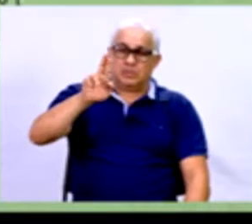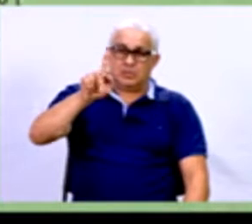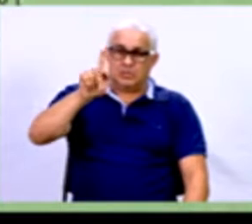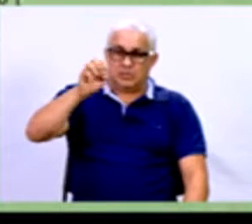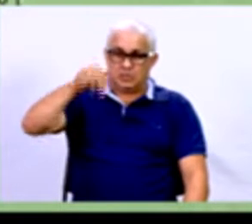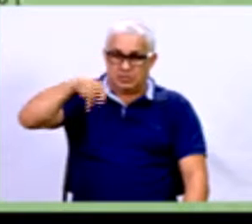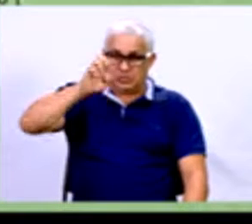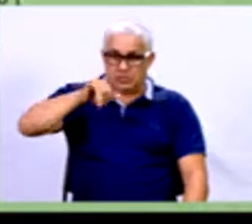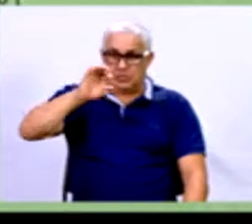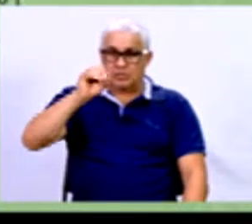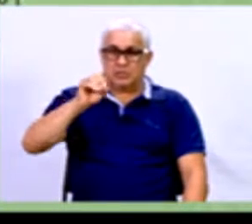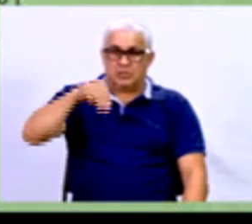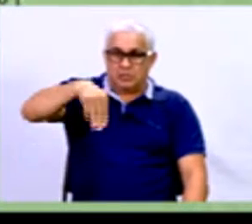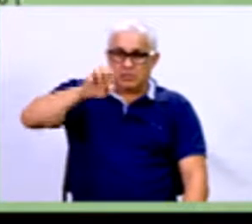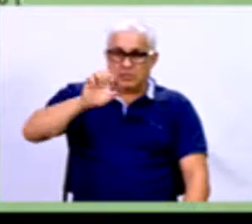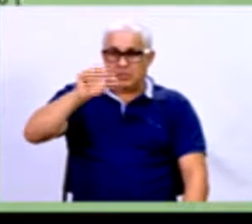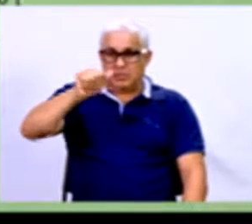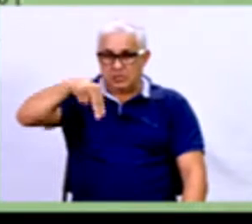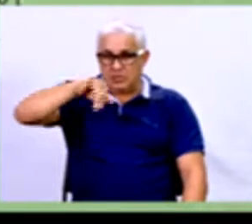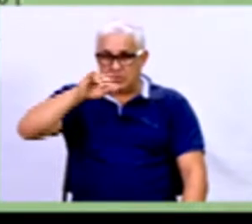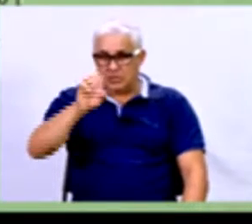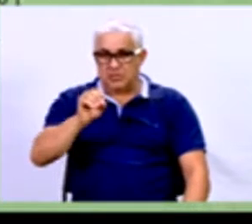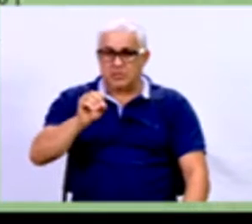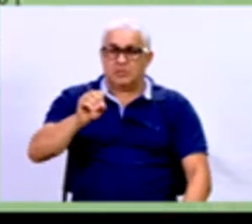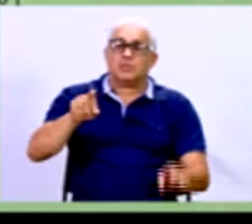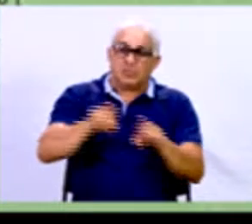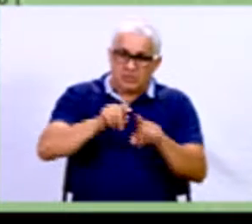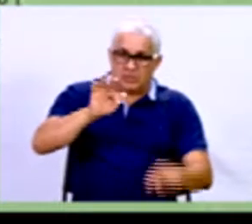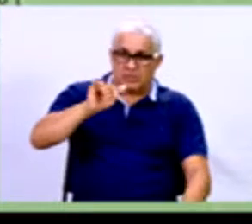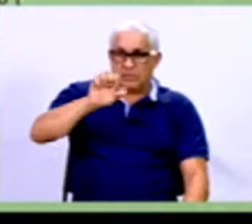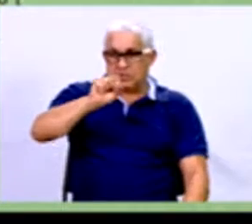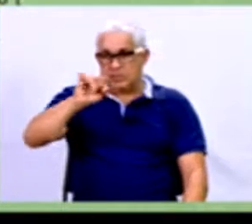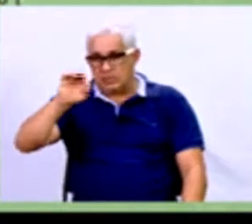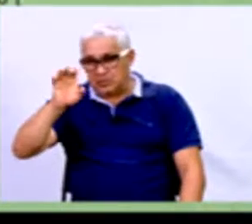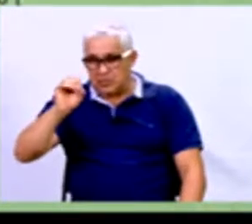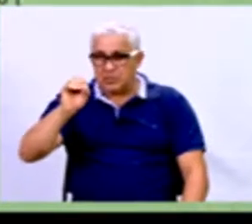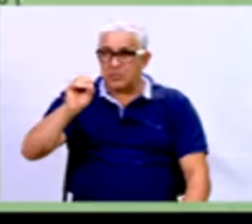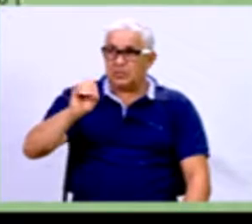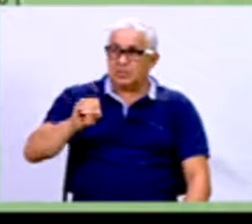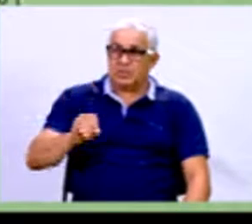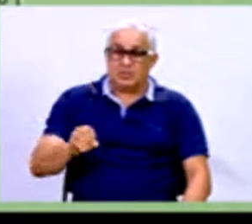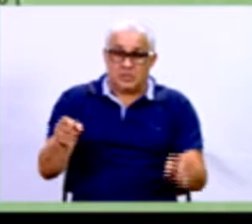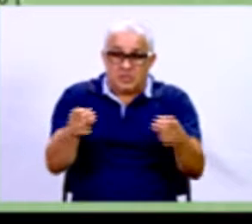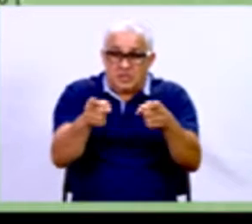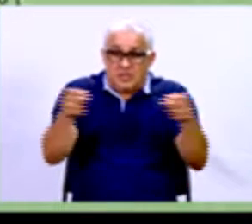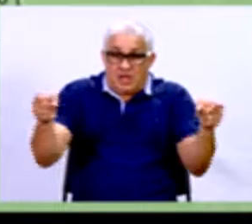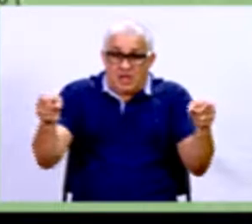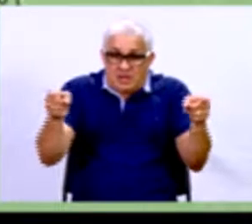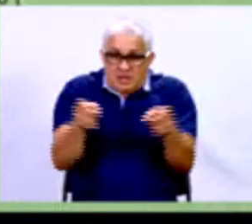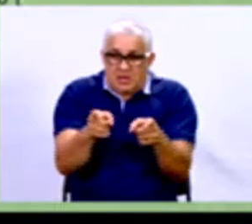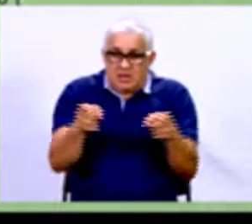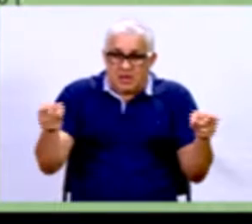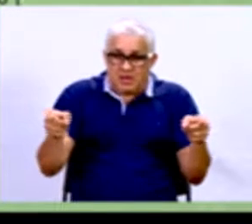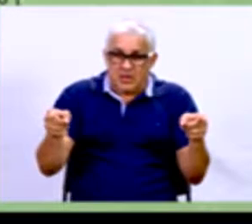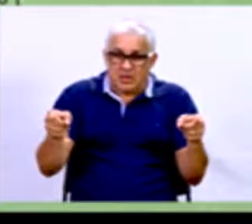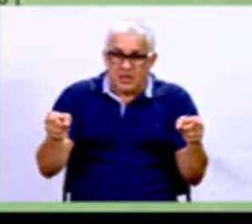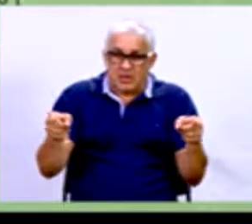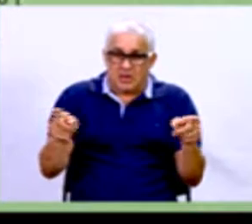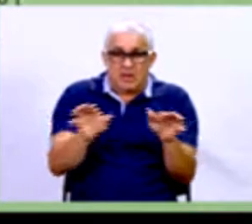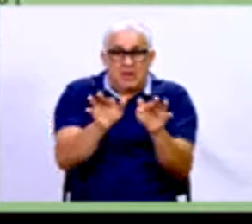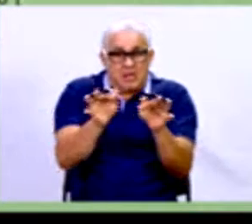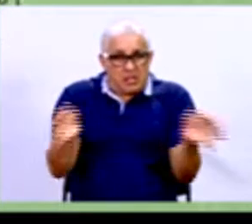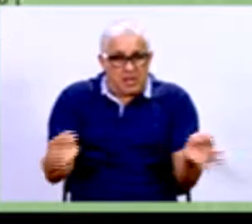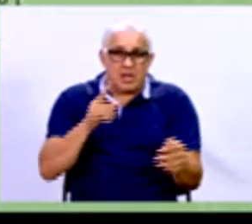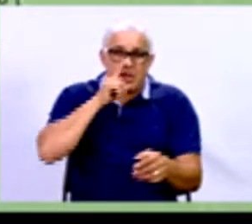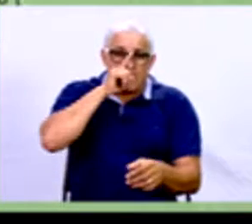mecânico e risco físico. O tamanho diz respeito ao grau desse risco. Então você